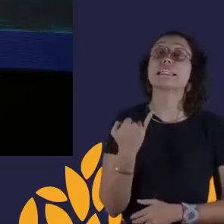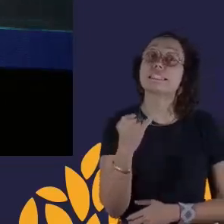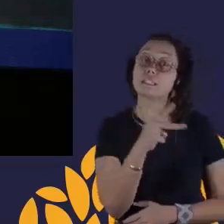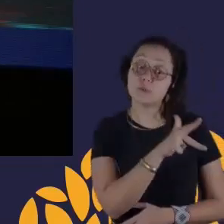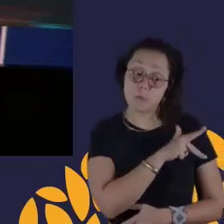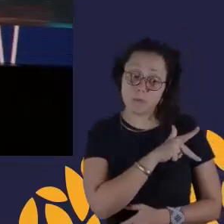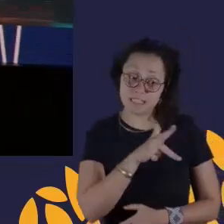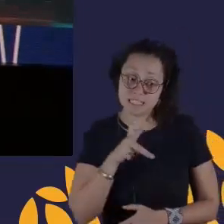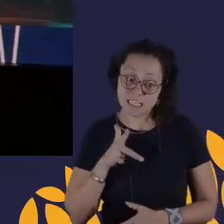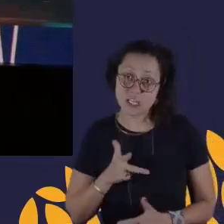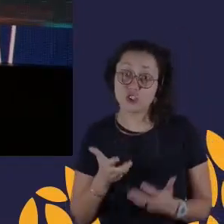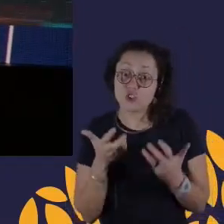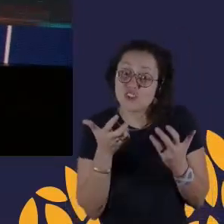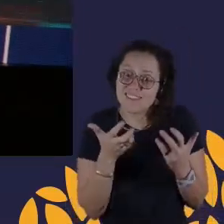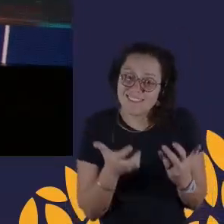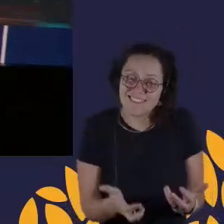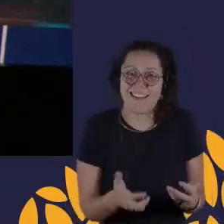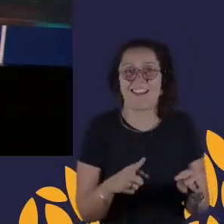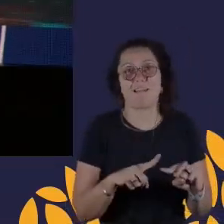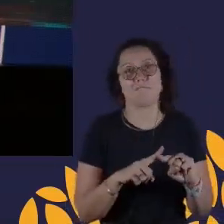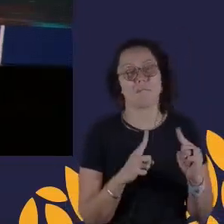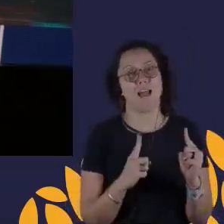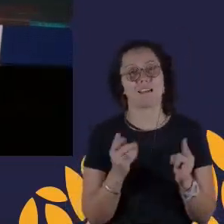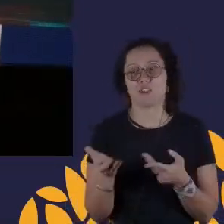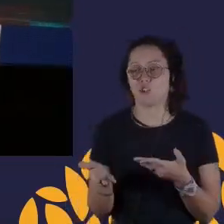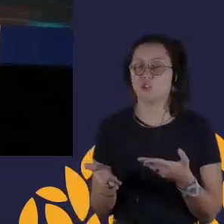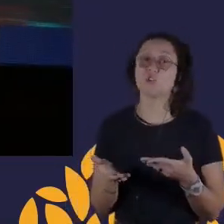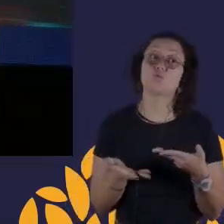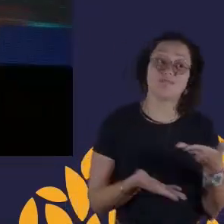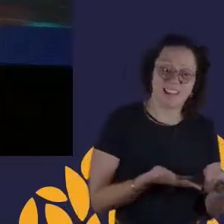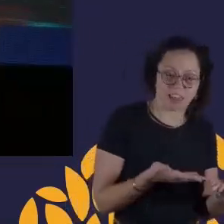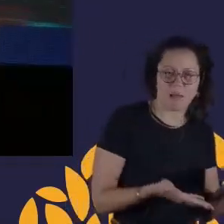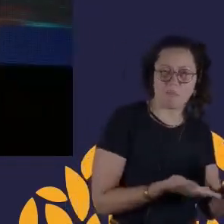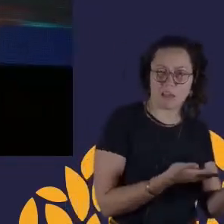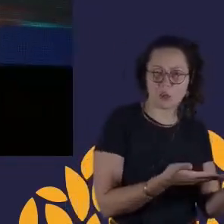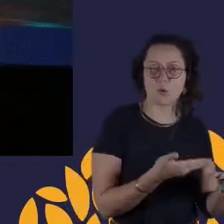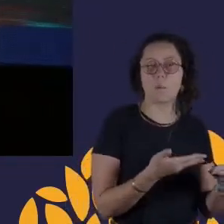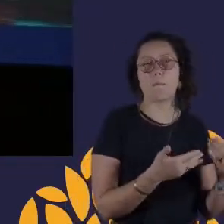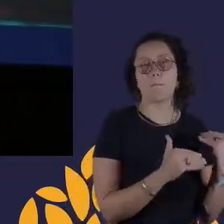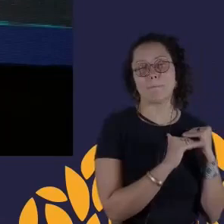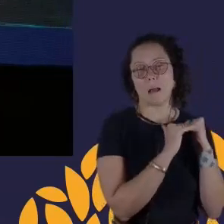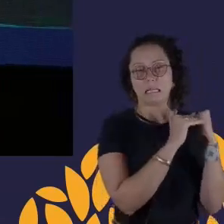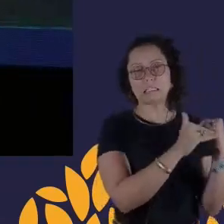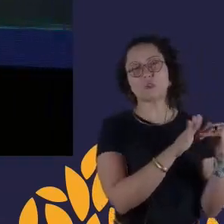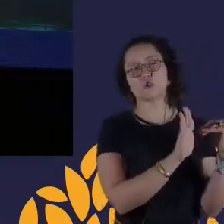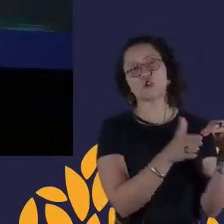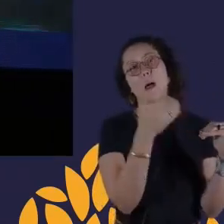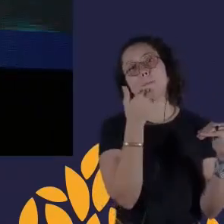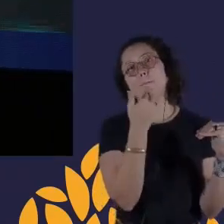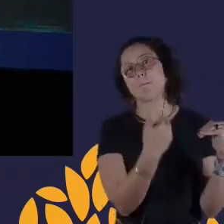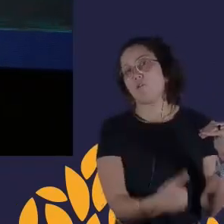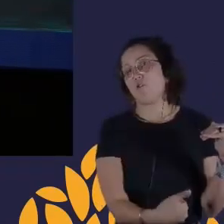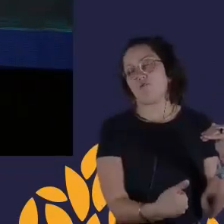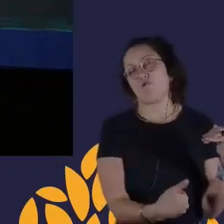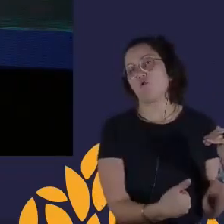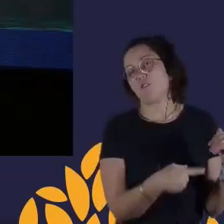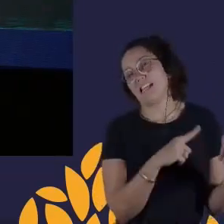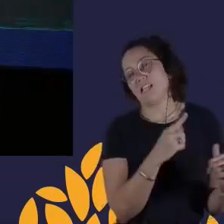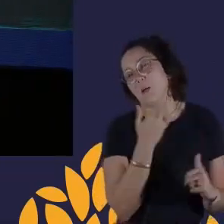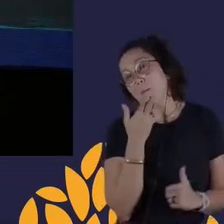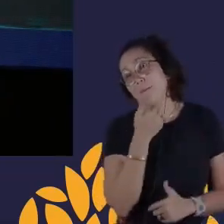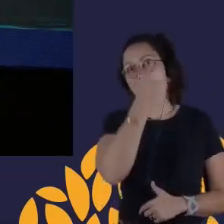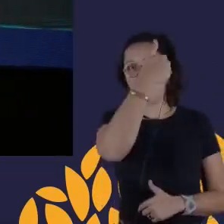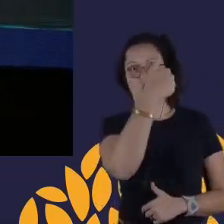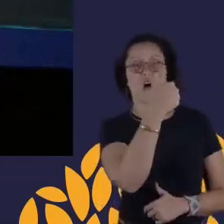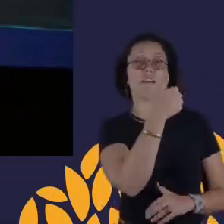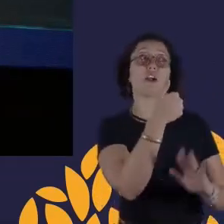bom resultado com tratamento convencional já aprovado, nós temos direito ético